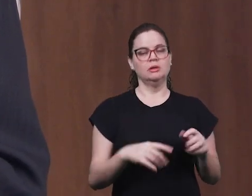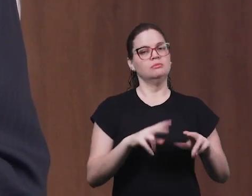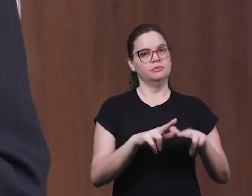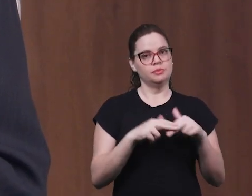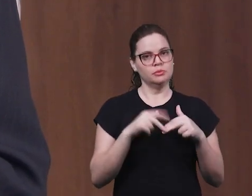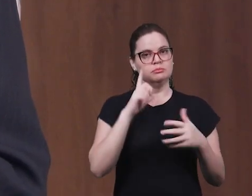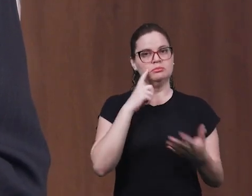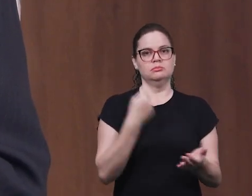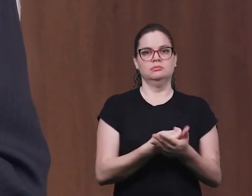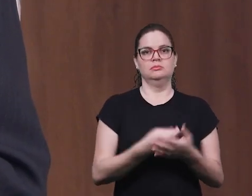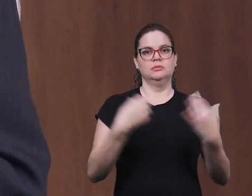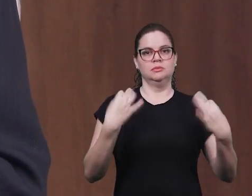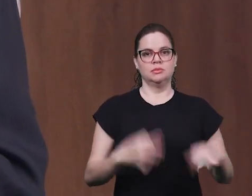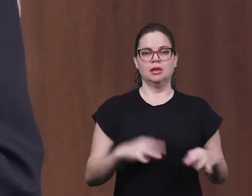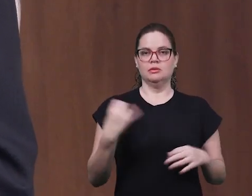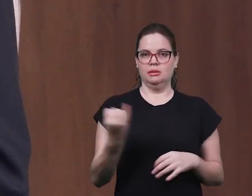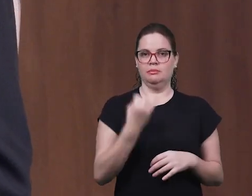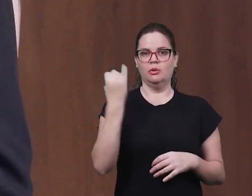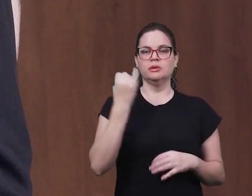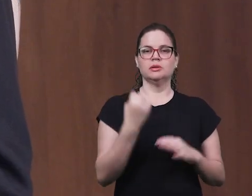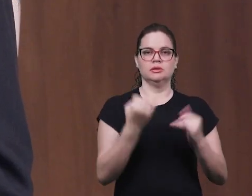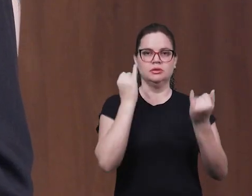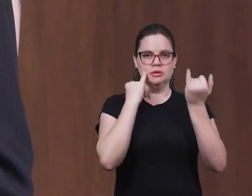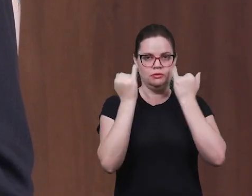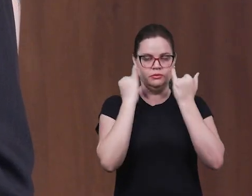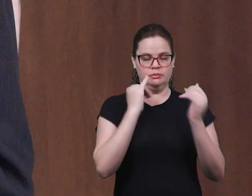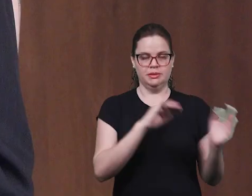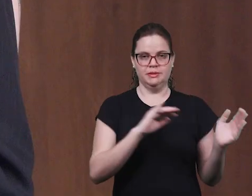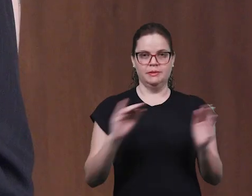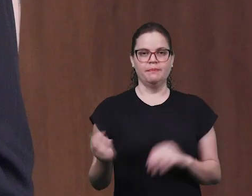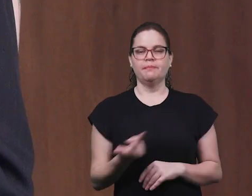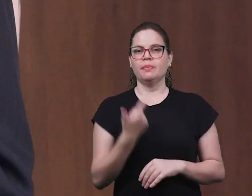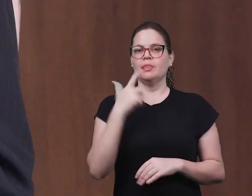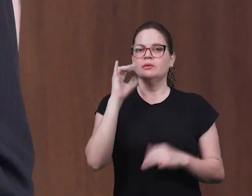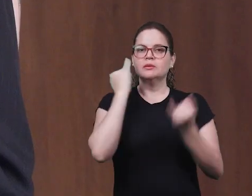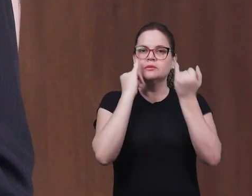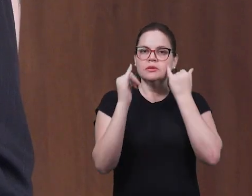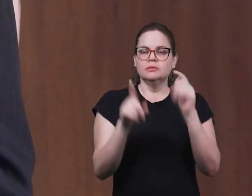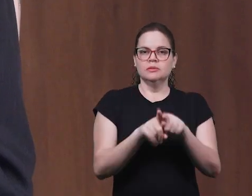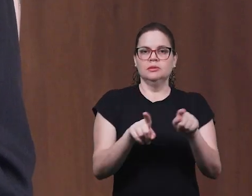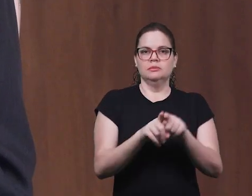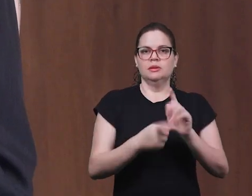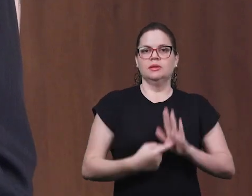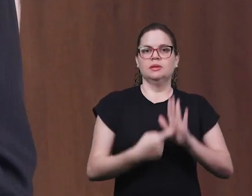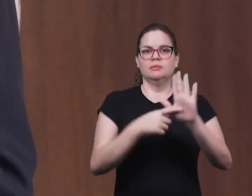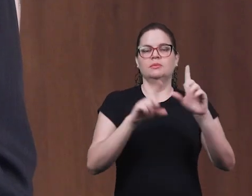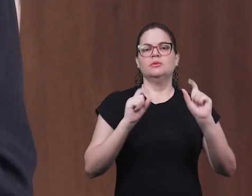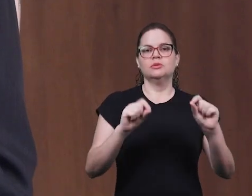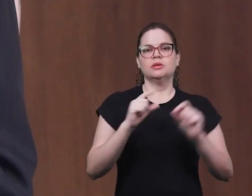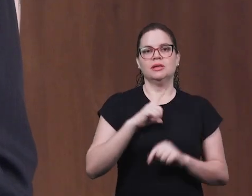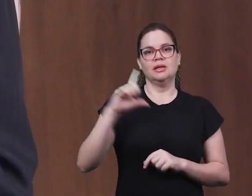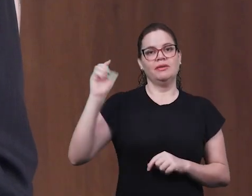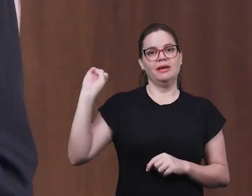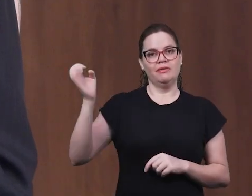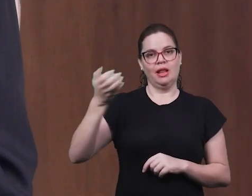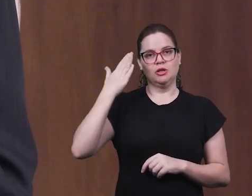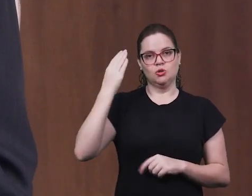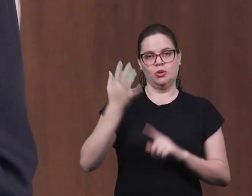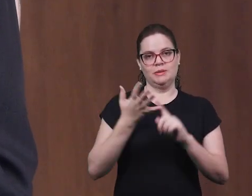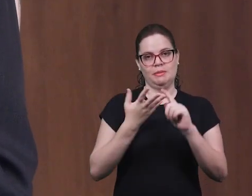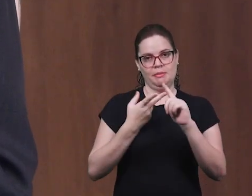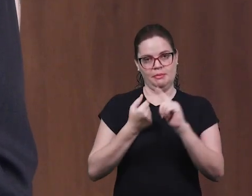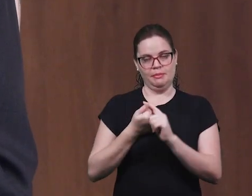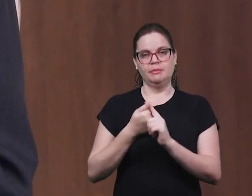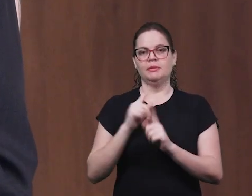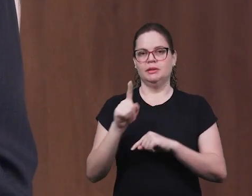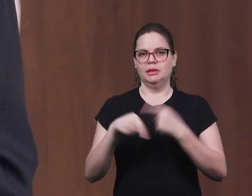um dado importante. Outro dado que mostra isso são diversas revelações, que nós vamos